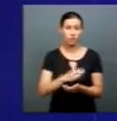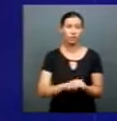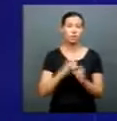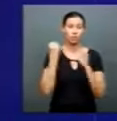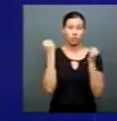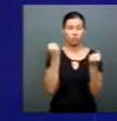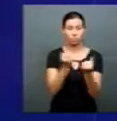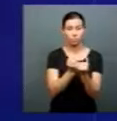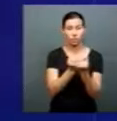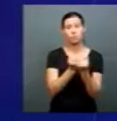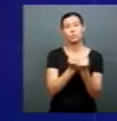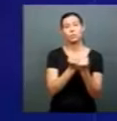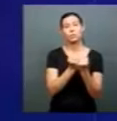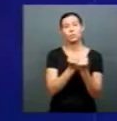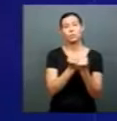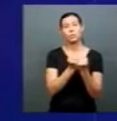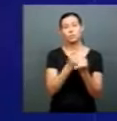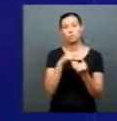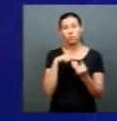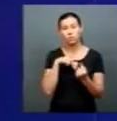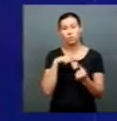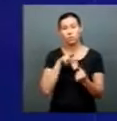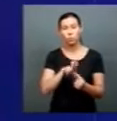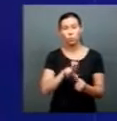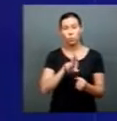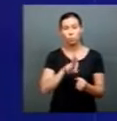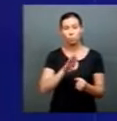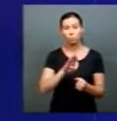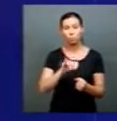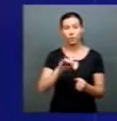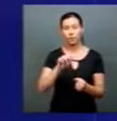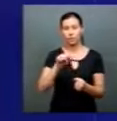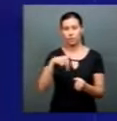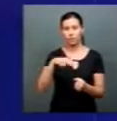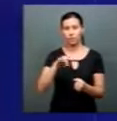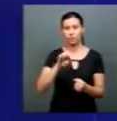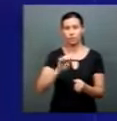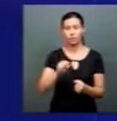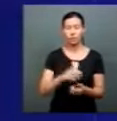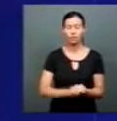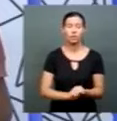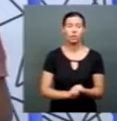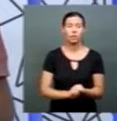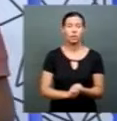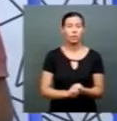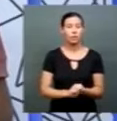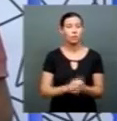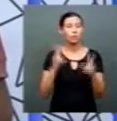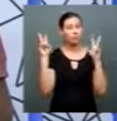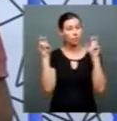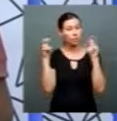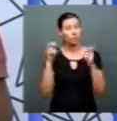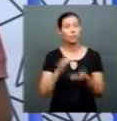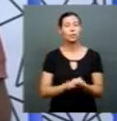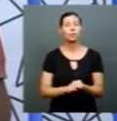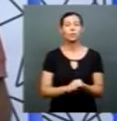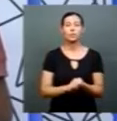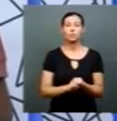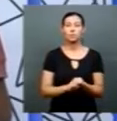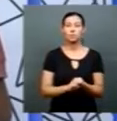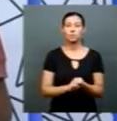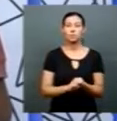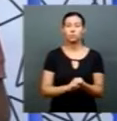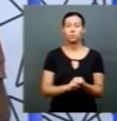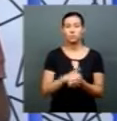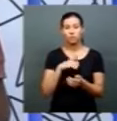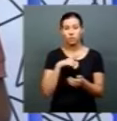de Produção de Ruminantes no Cerrado. A temática abordada é a eficiência produtiva e o impacto ambiental na produção de ruminantes. É